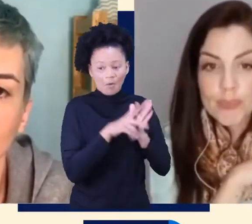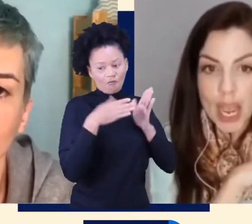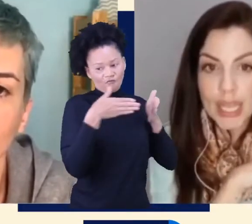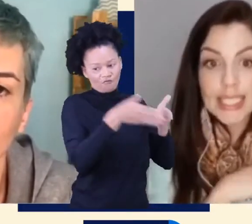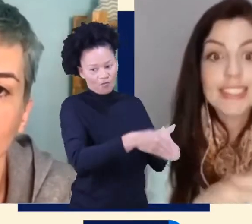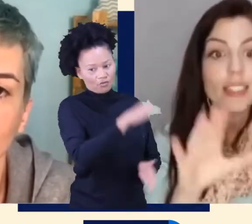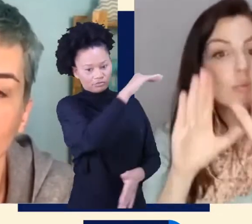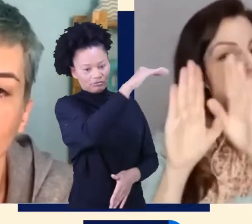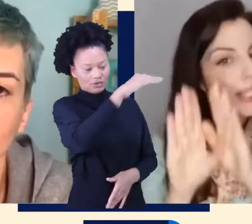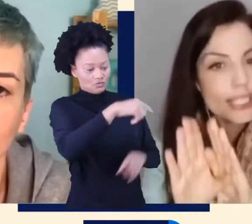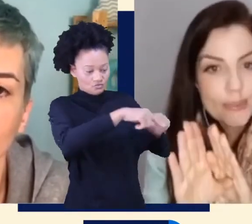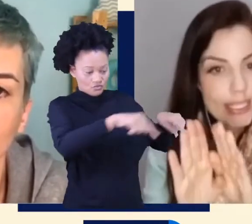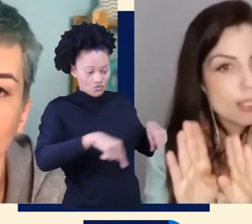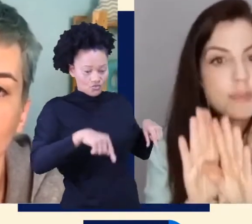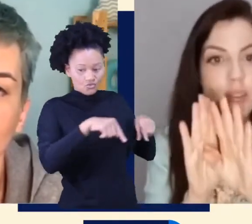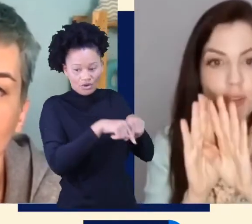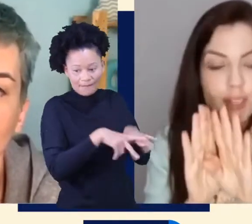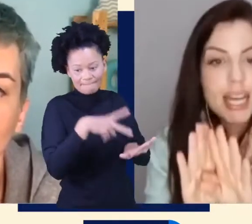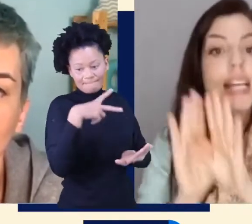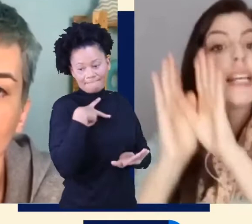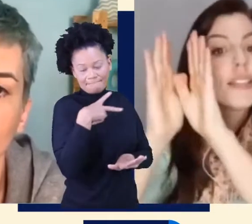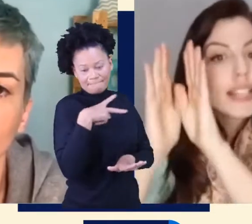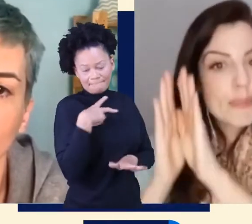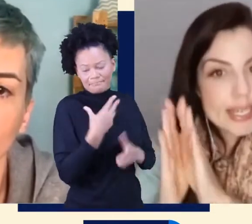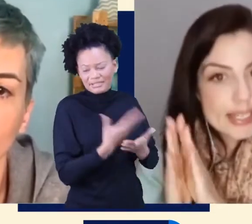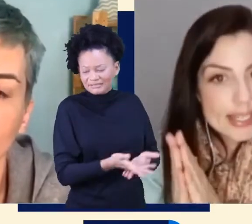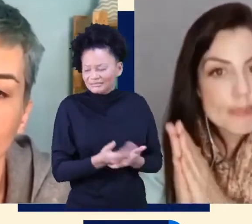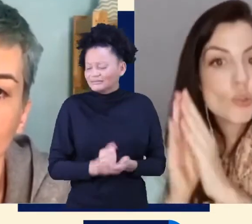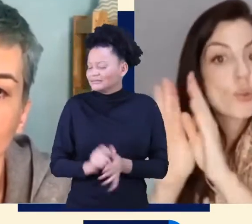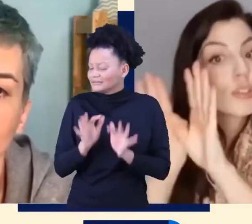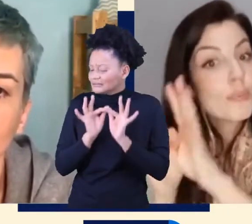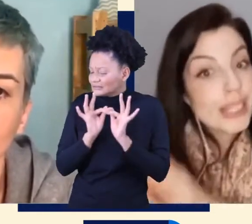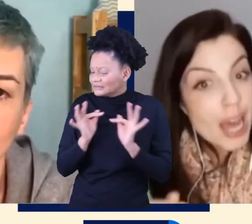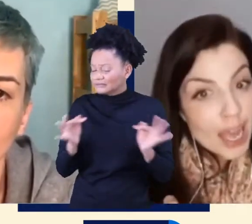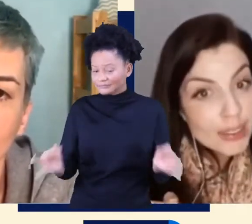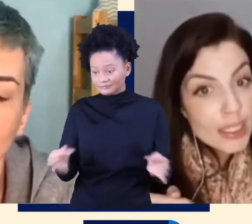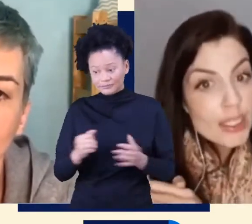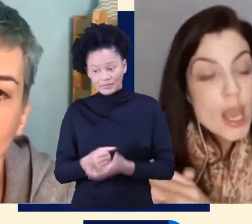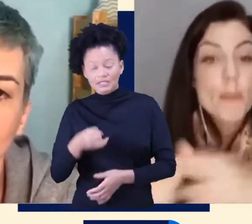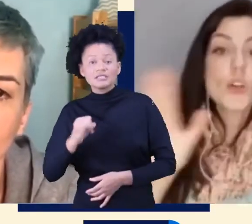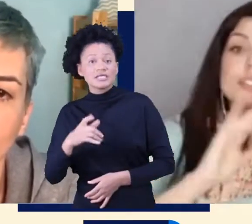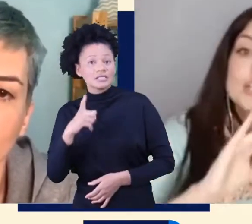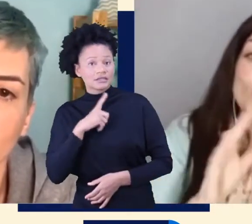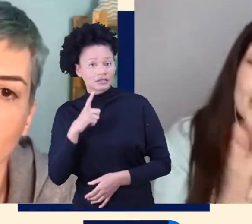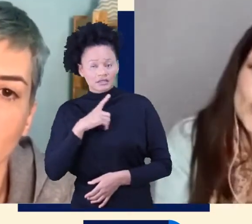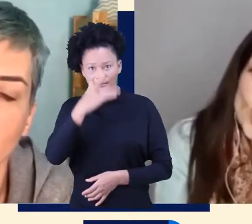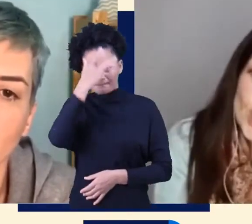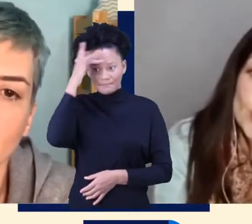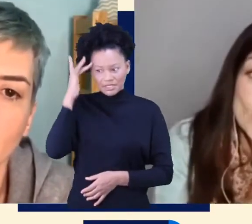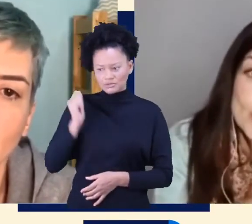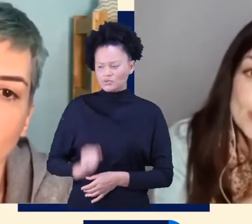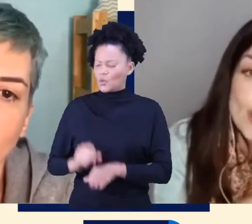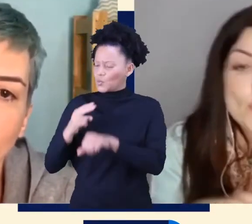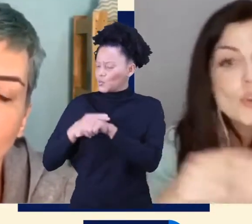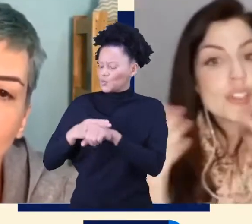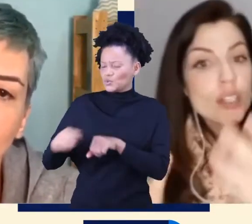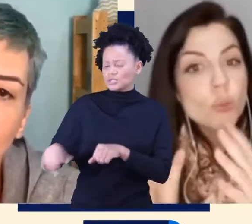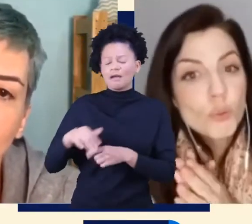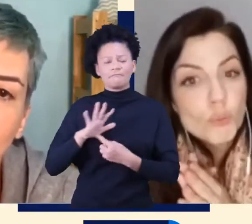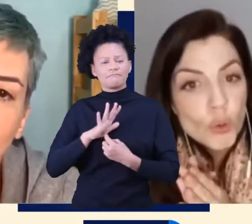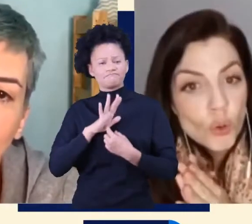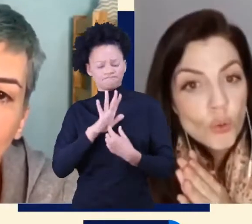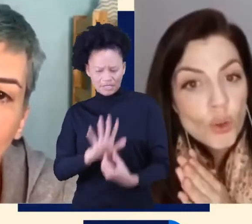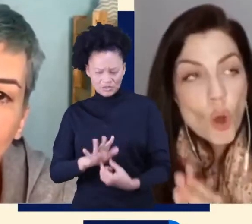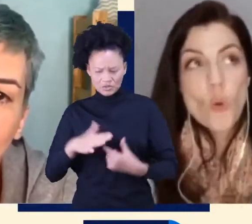intimidade. Tá? Então, da maneira mais simples, você vai falar. Se aparecer pessoas peladas, mostrando partes íntimas,